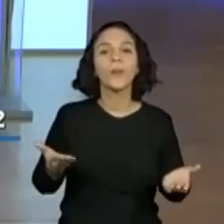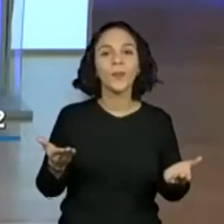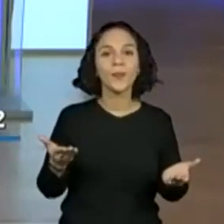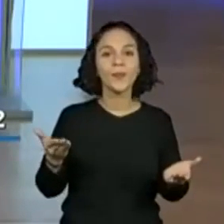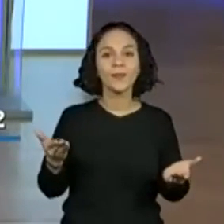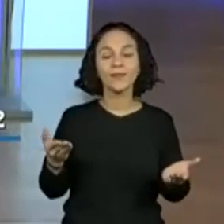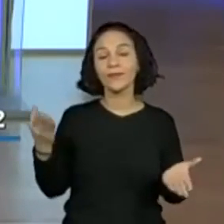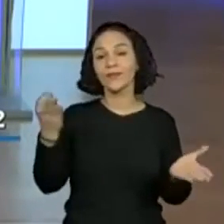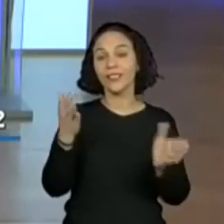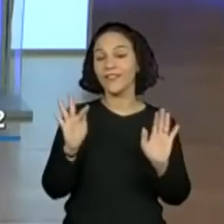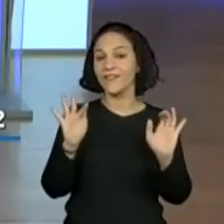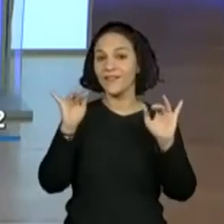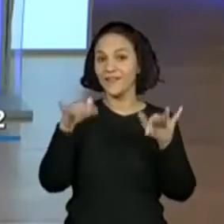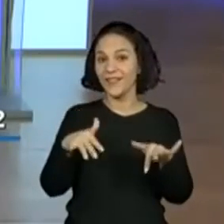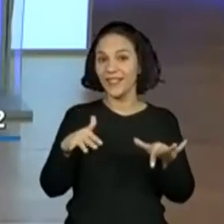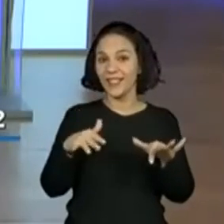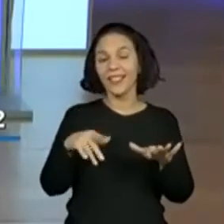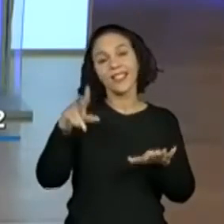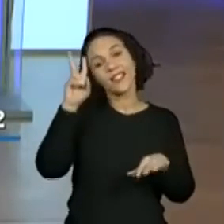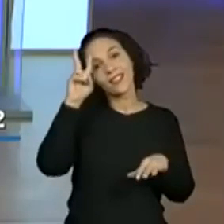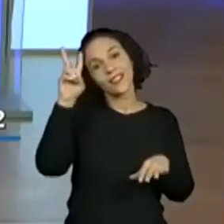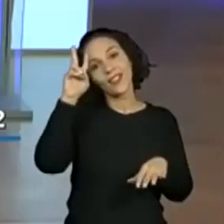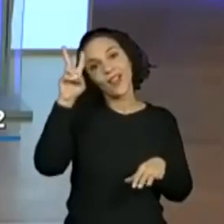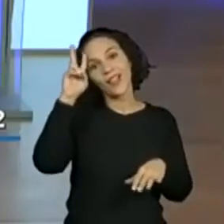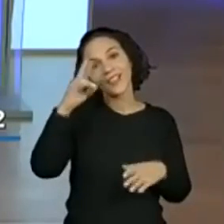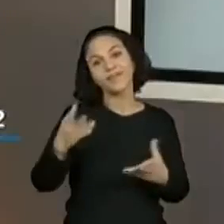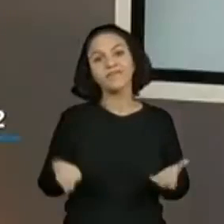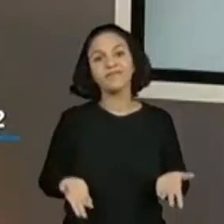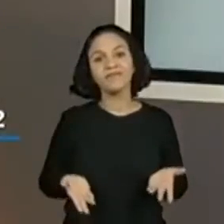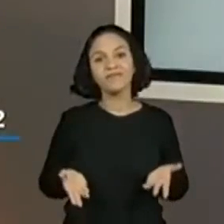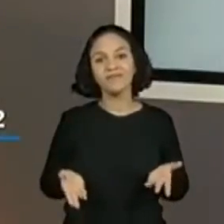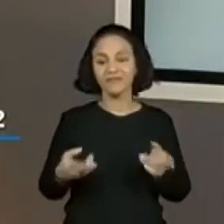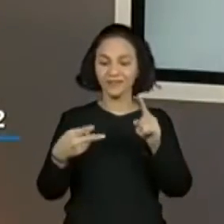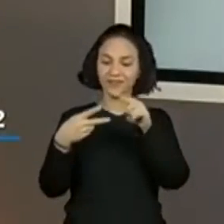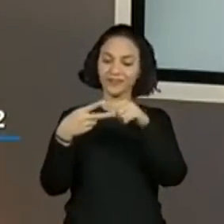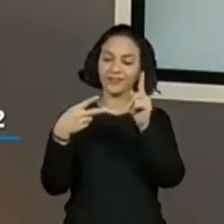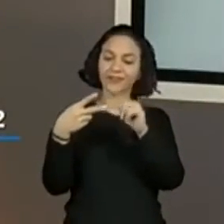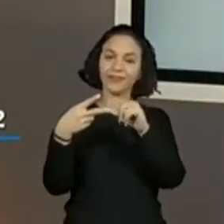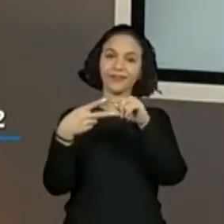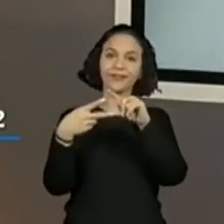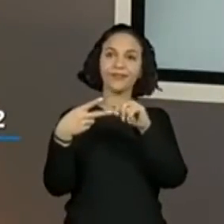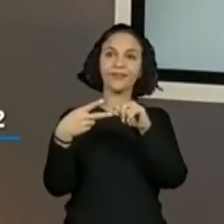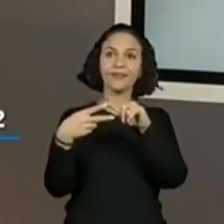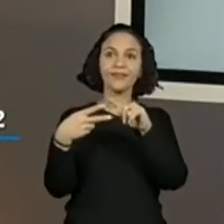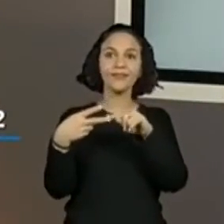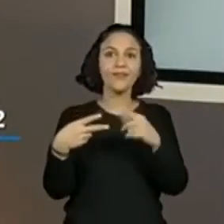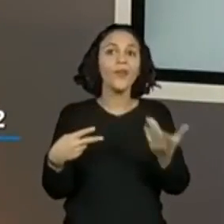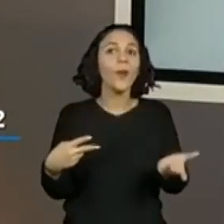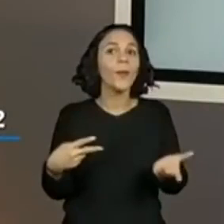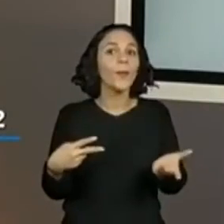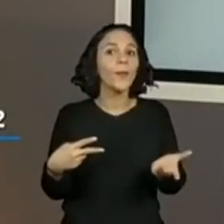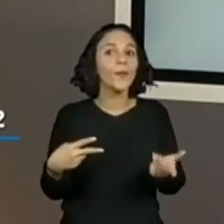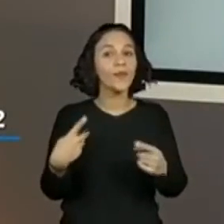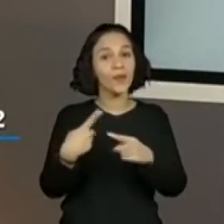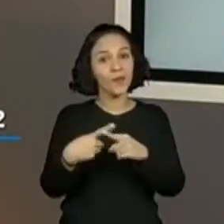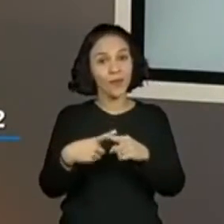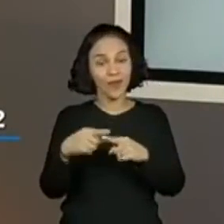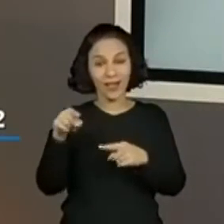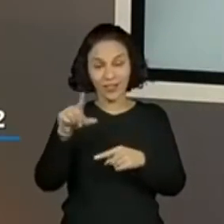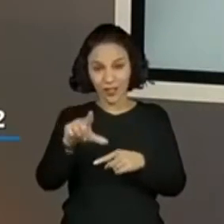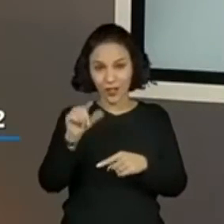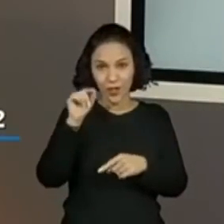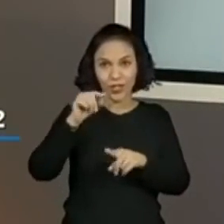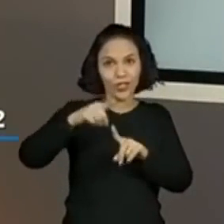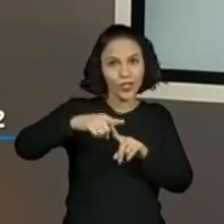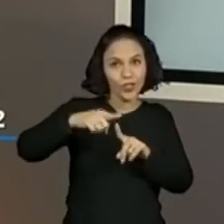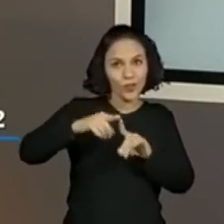gente finalizar nosso conto. Esse conto. Que final vocês querem? Porque é o final que vai determinar os